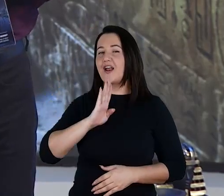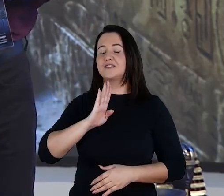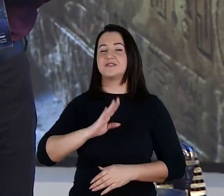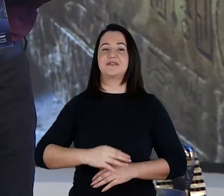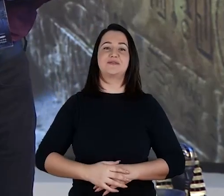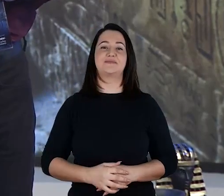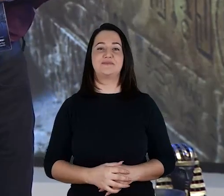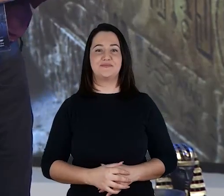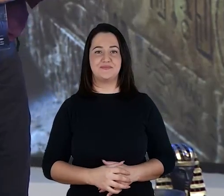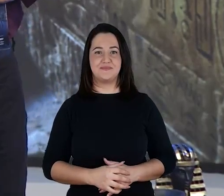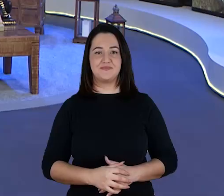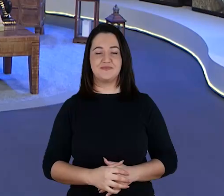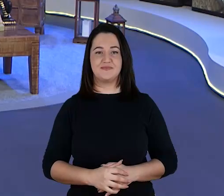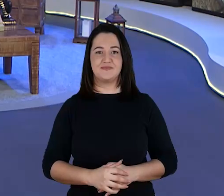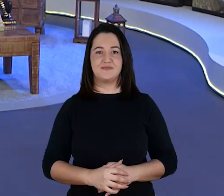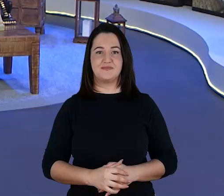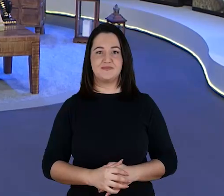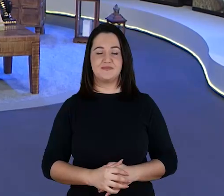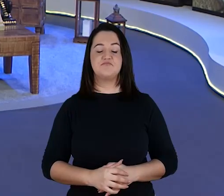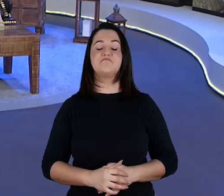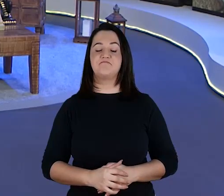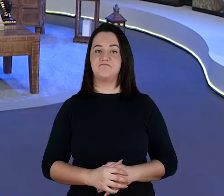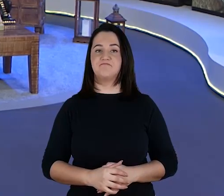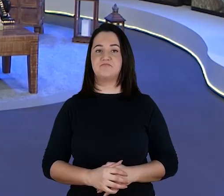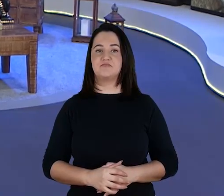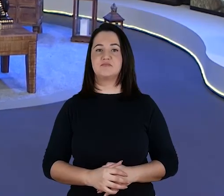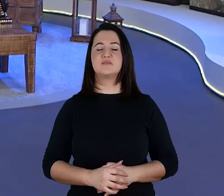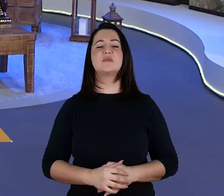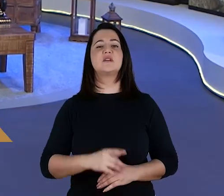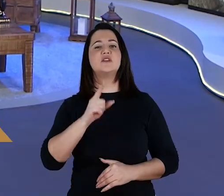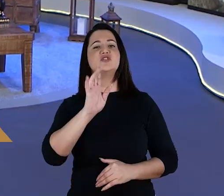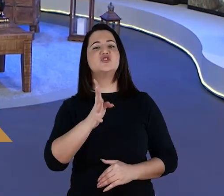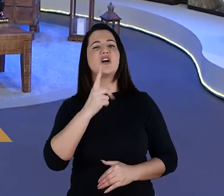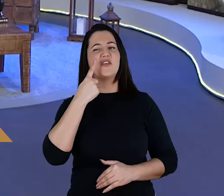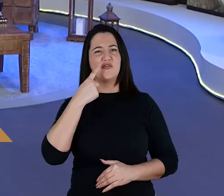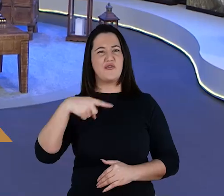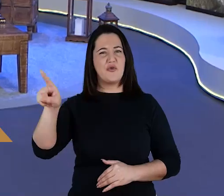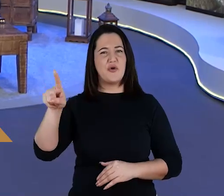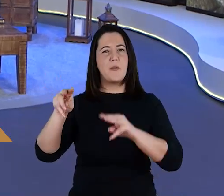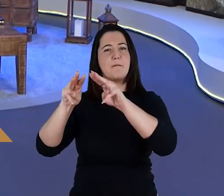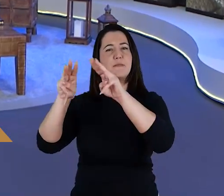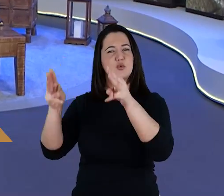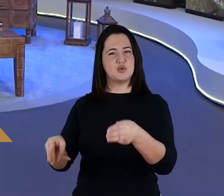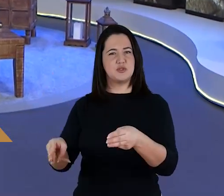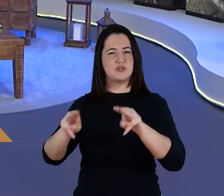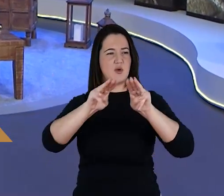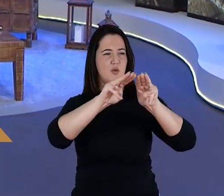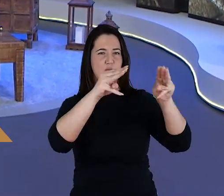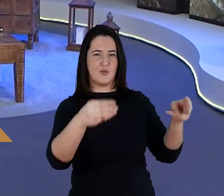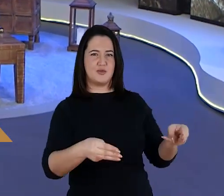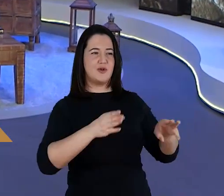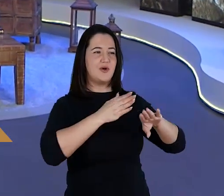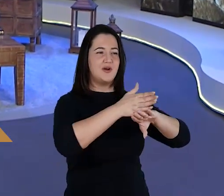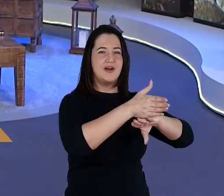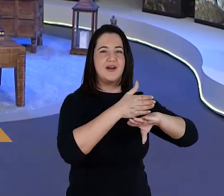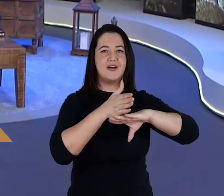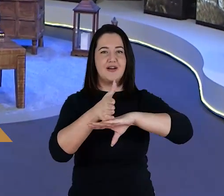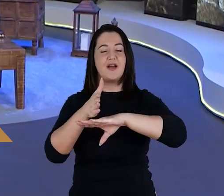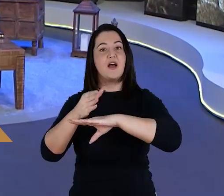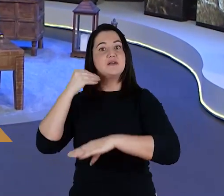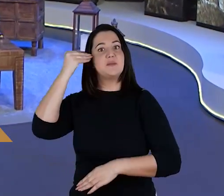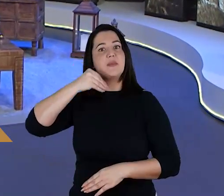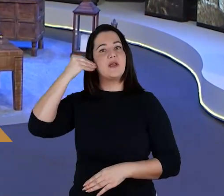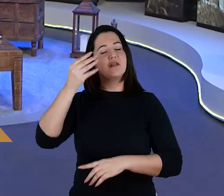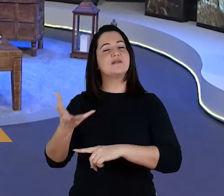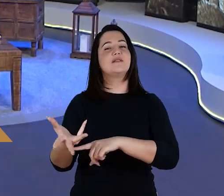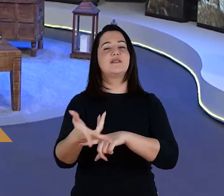de graça. Muito bem, visitar museus ao redor do mundo é uma experiência realmente fascinante,